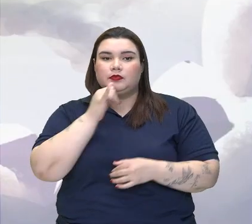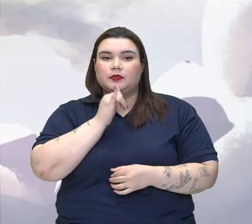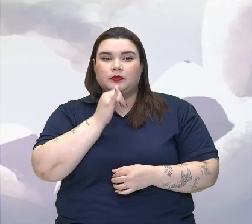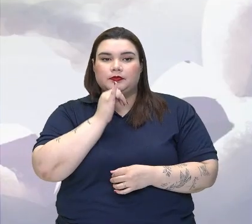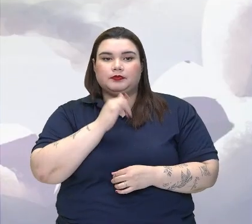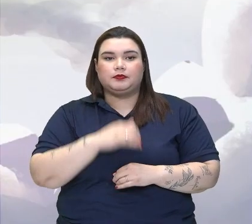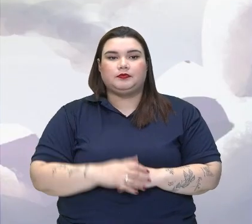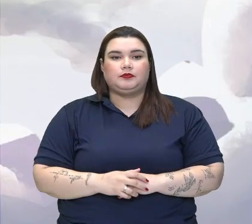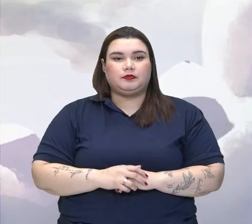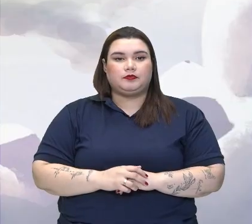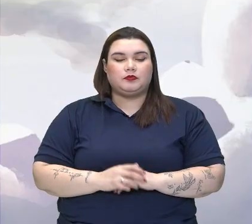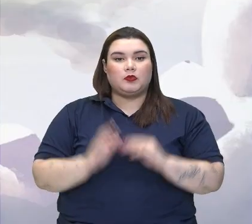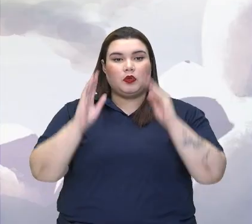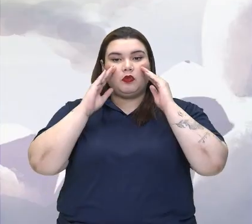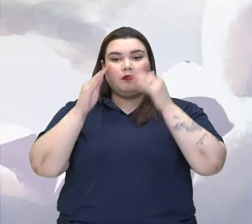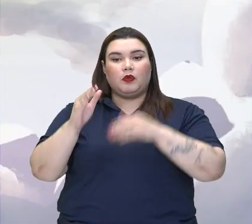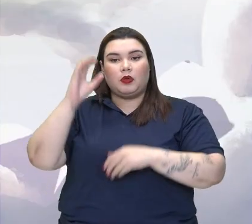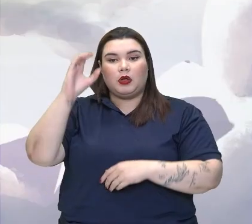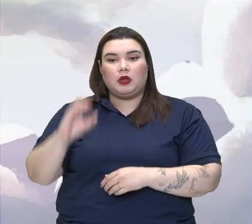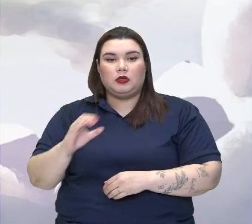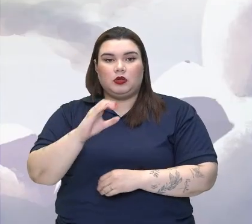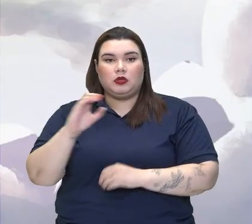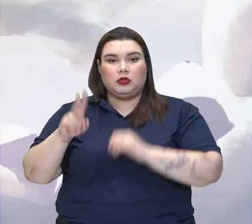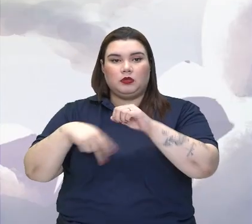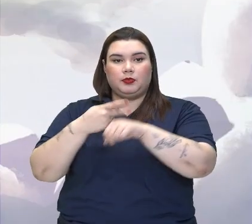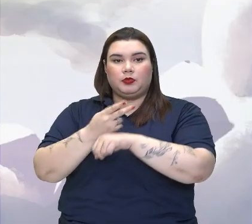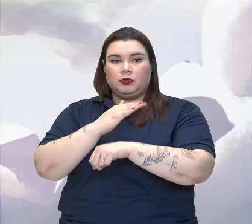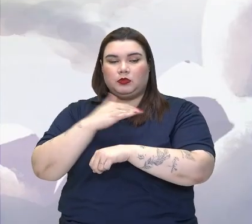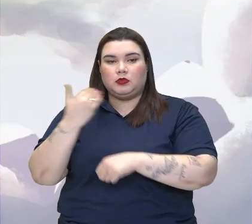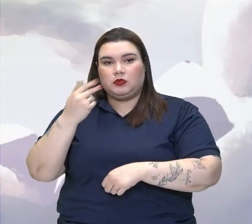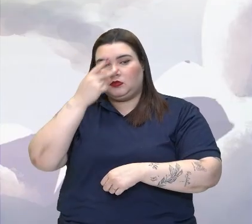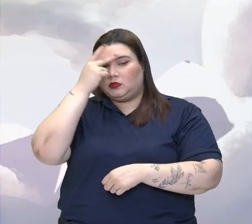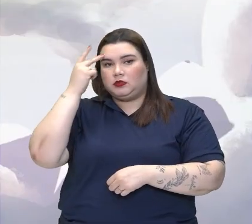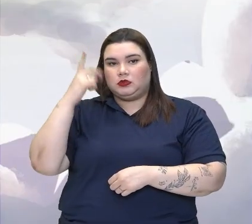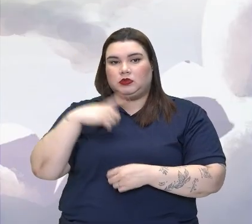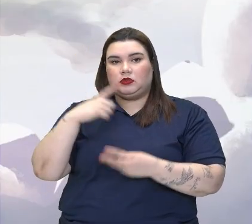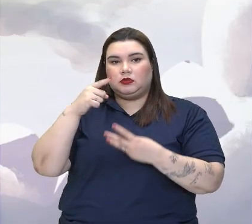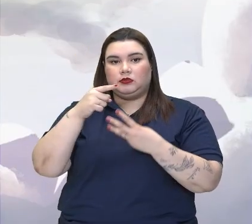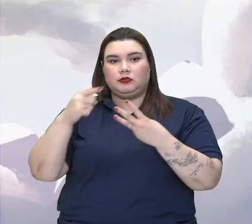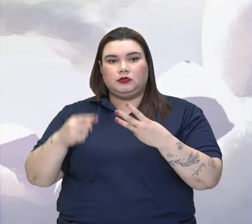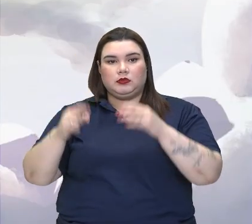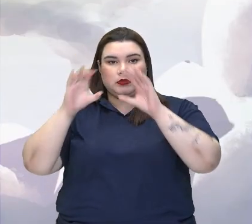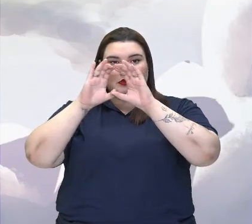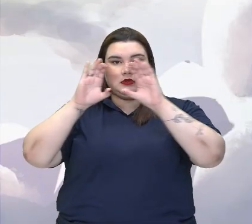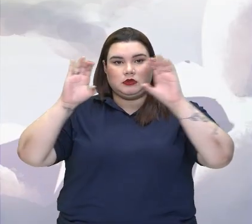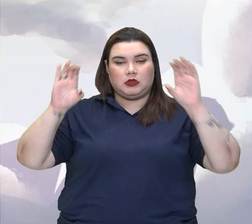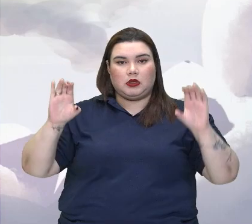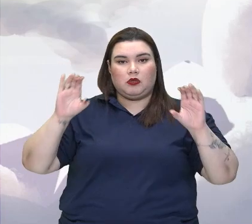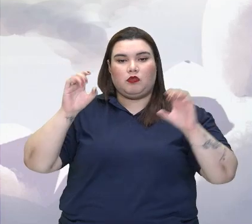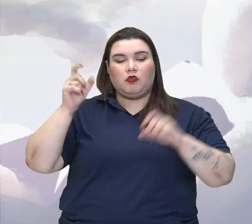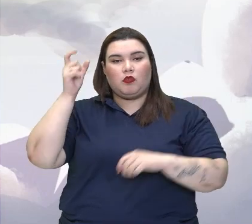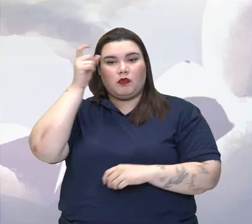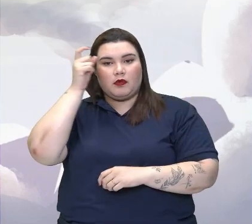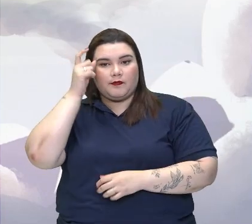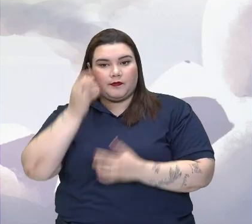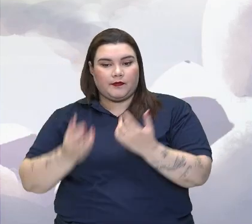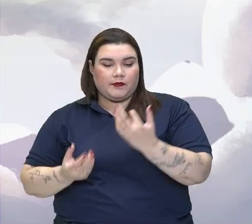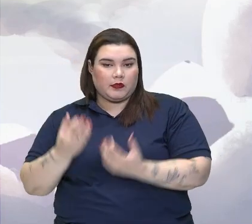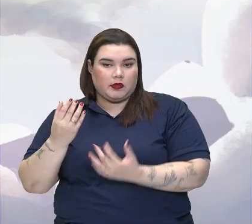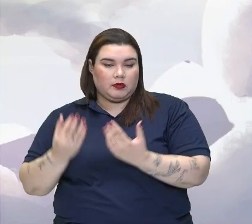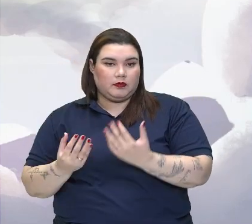exemplo, para os católicos, após a morte, a pessoa tem 3 possíveis destinos: céu, purgatório ou inferno.